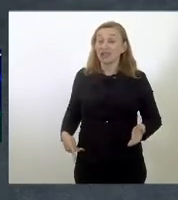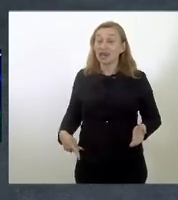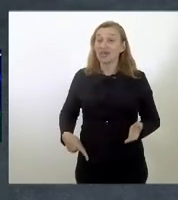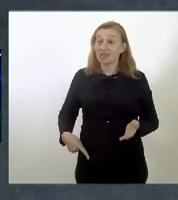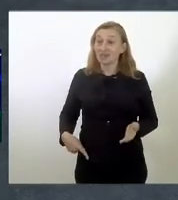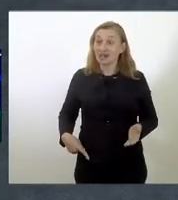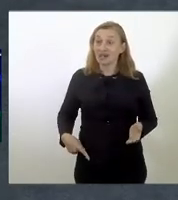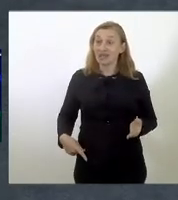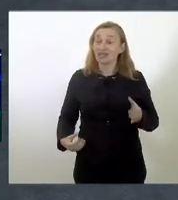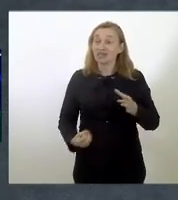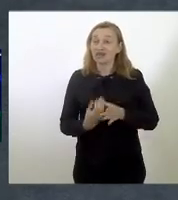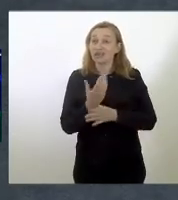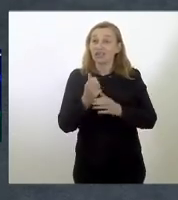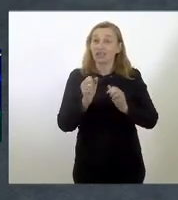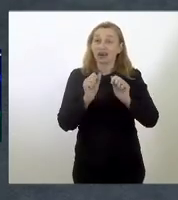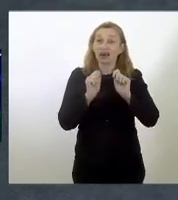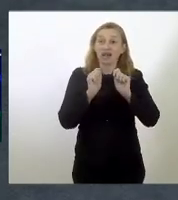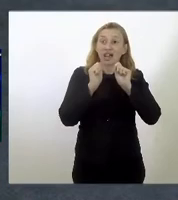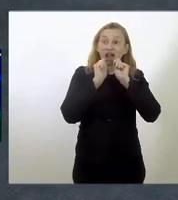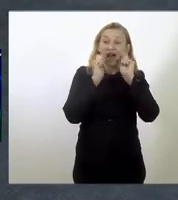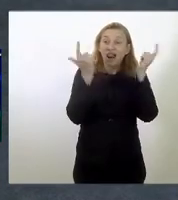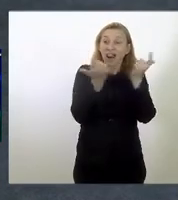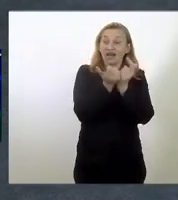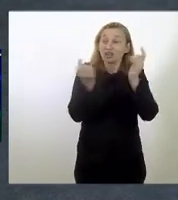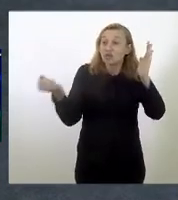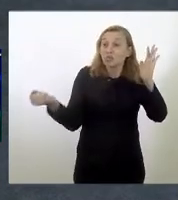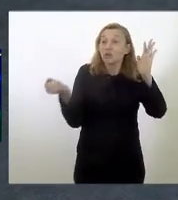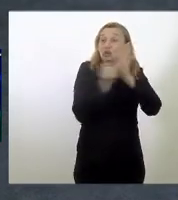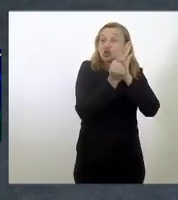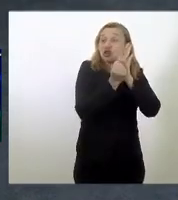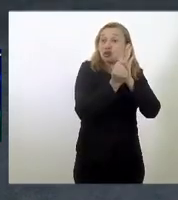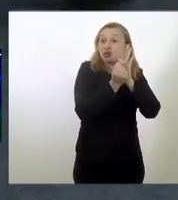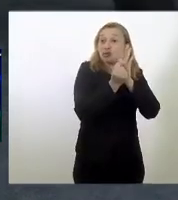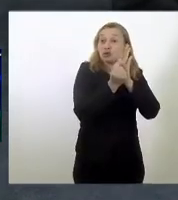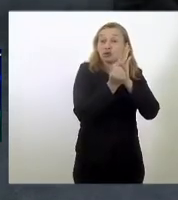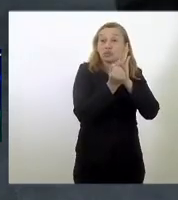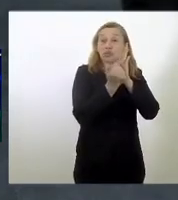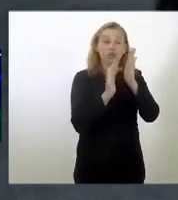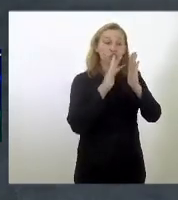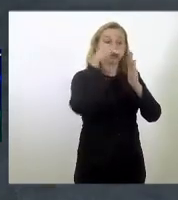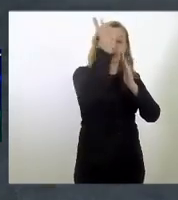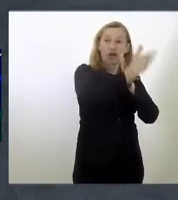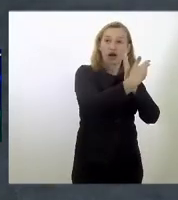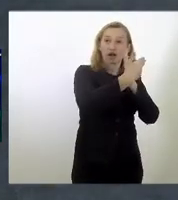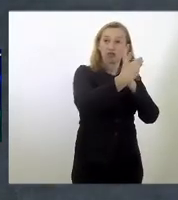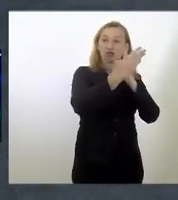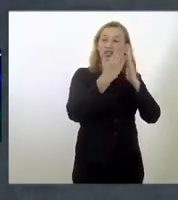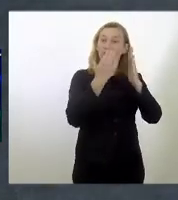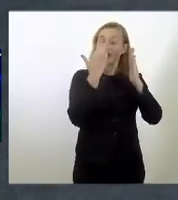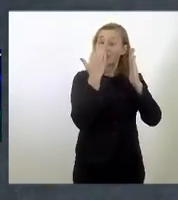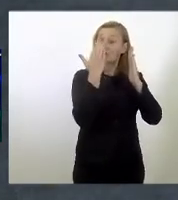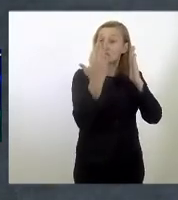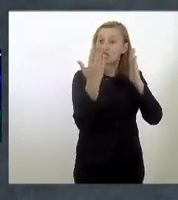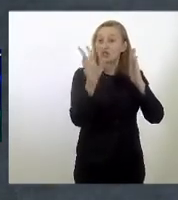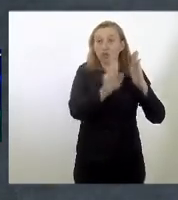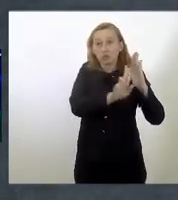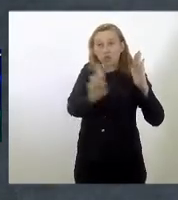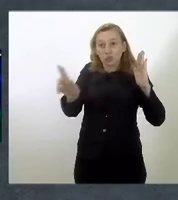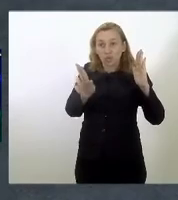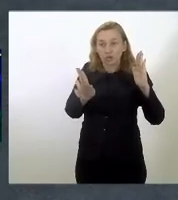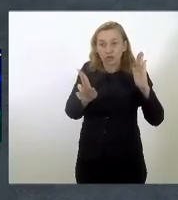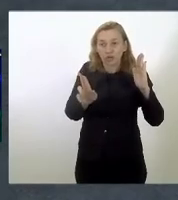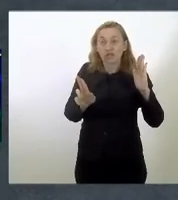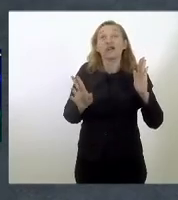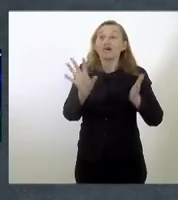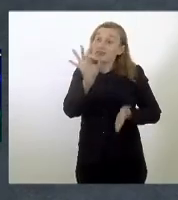o letreiro Alerj com logotipo de um lado e na frente o nome por extenso deste parlamento. Afinal